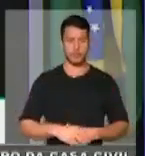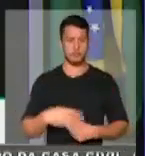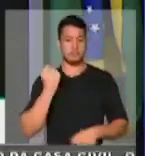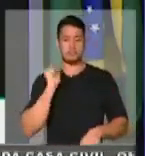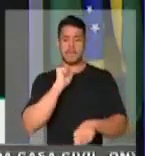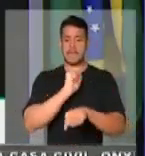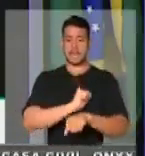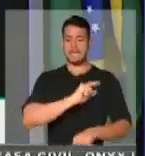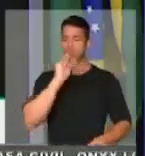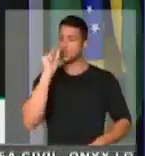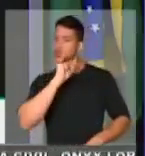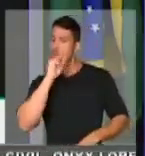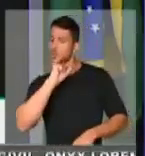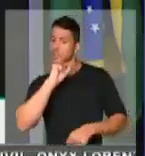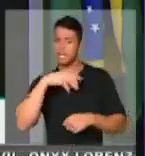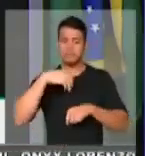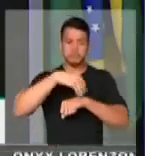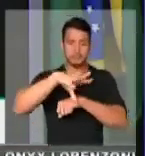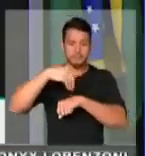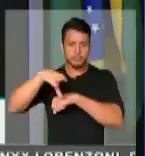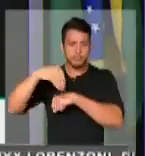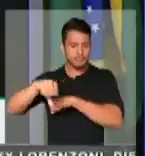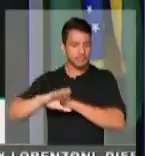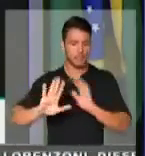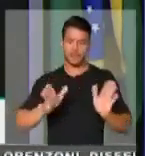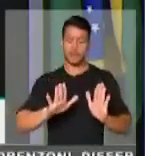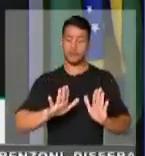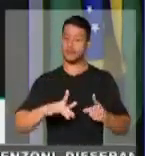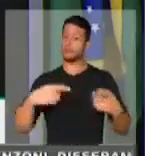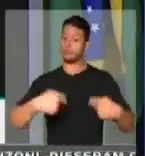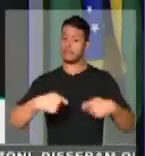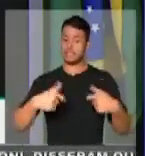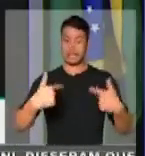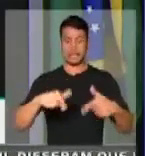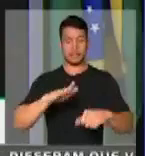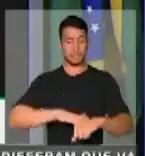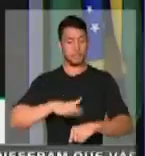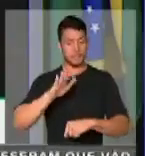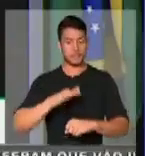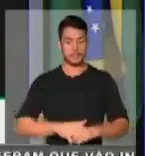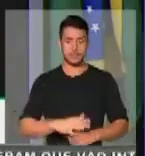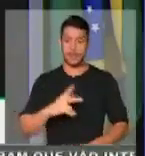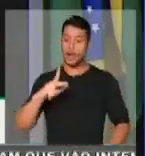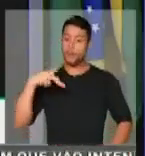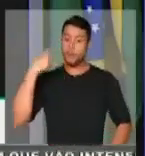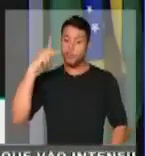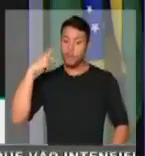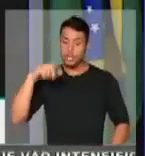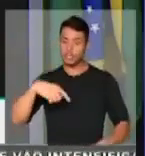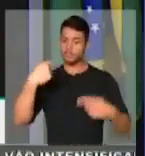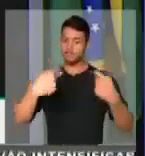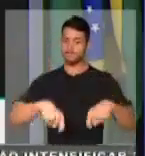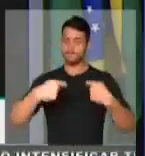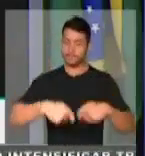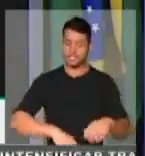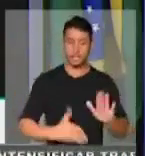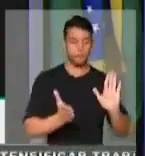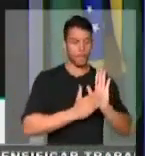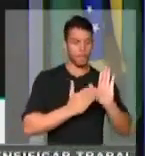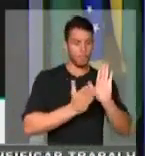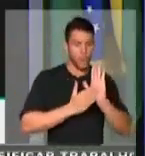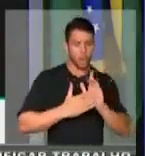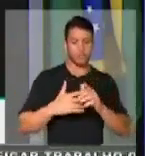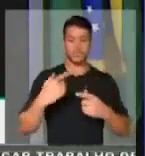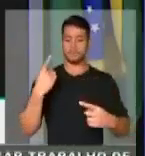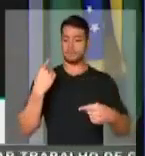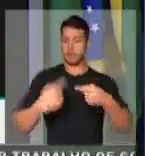provocativas, menos Twitter e mais trabalho. Política se faz com debate, propostas e diálogo